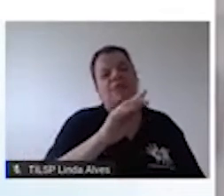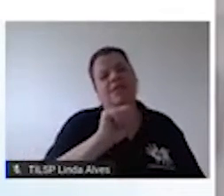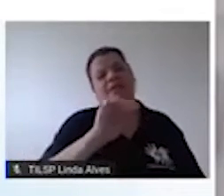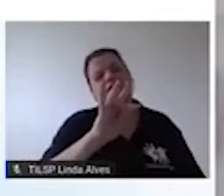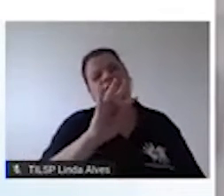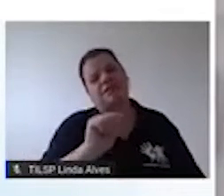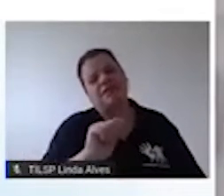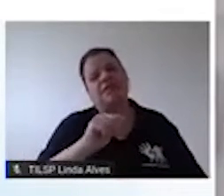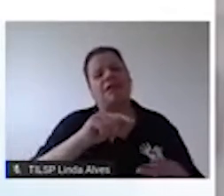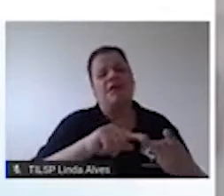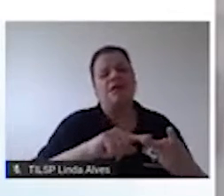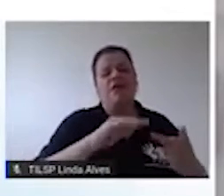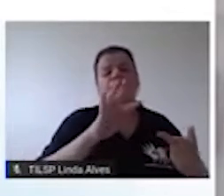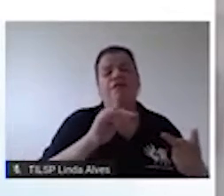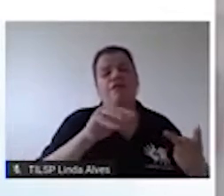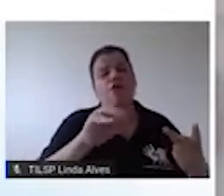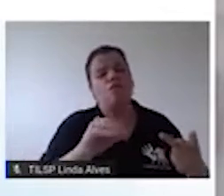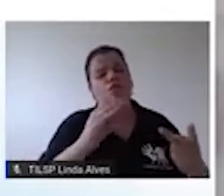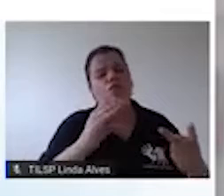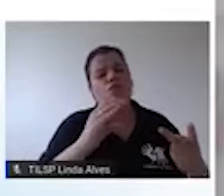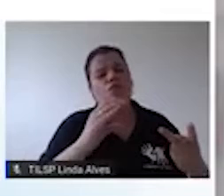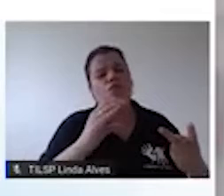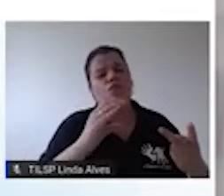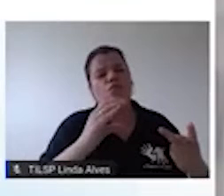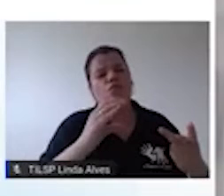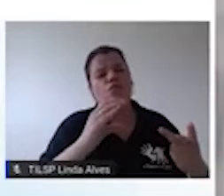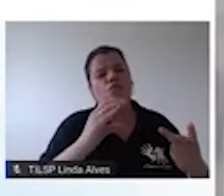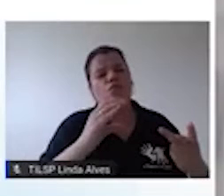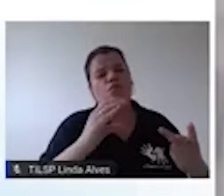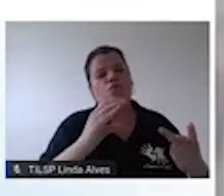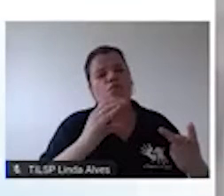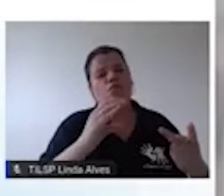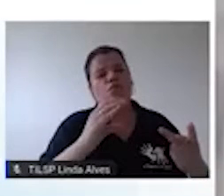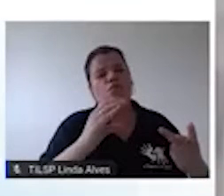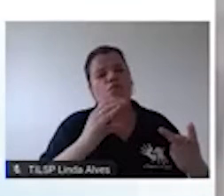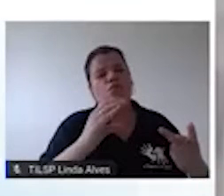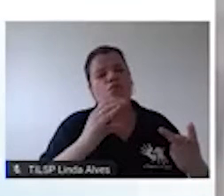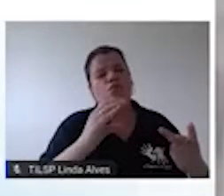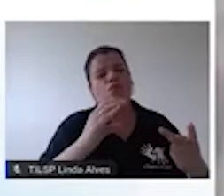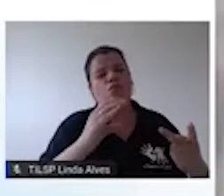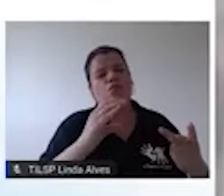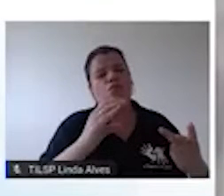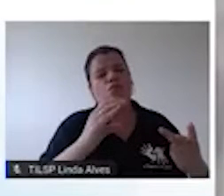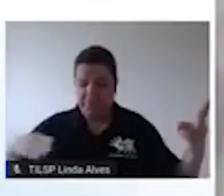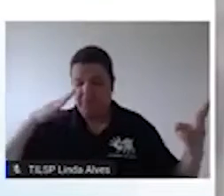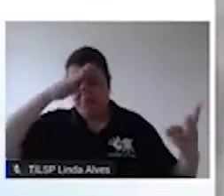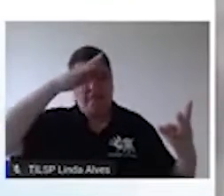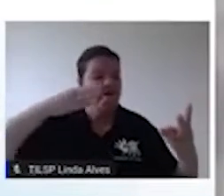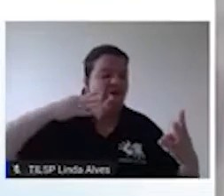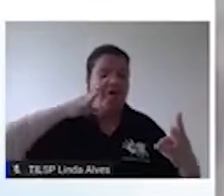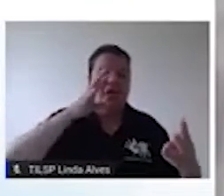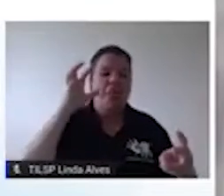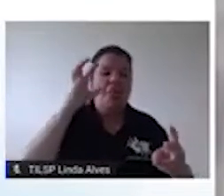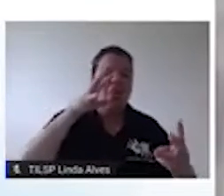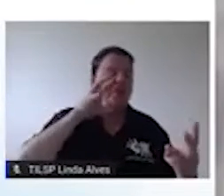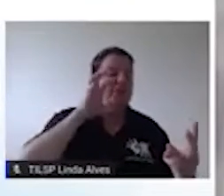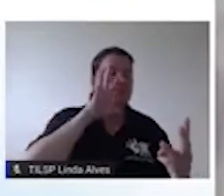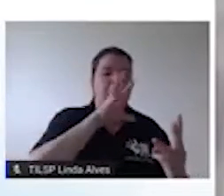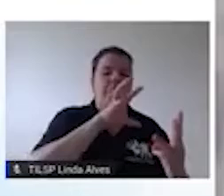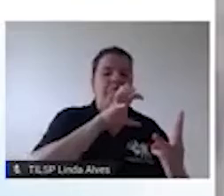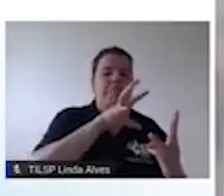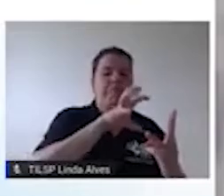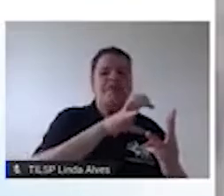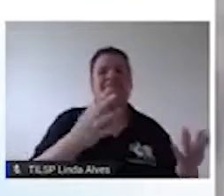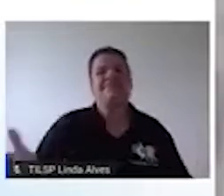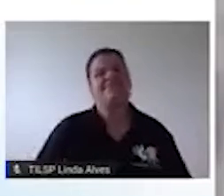em Biomanguinhos, Fiocruz, e na Anvisa. Né? No entanto, a gente que estava bem, ou estava